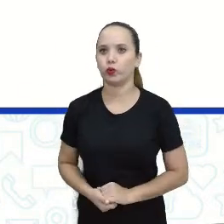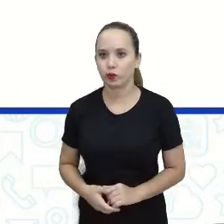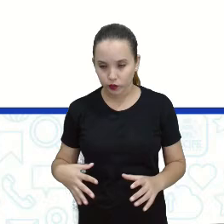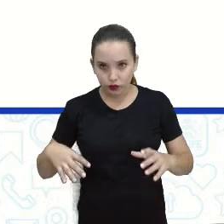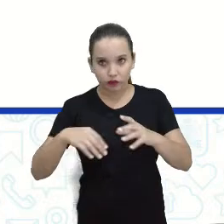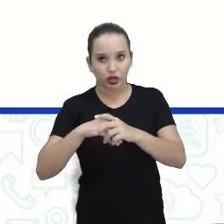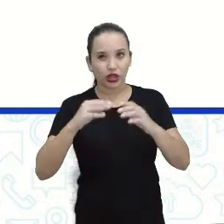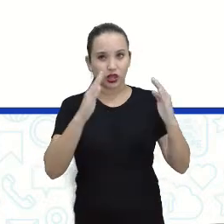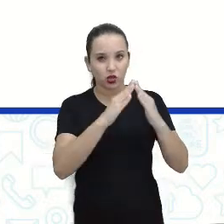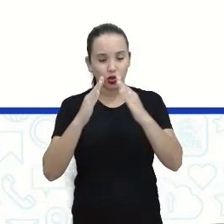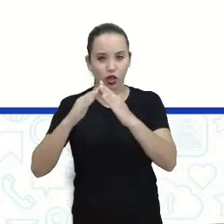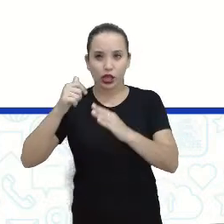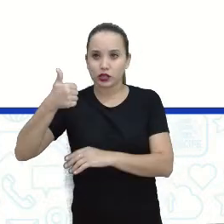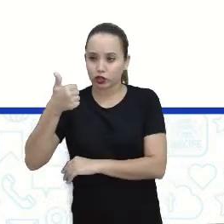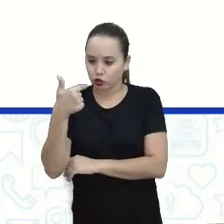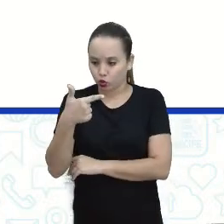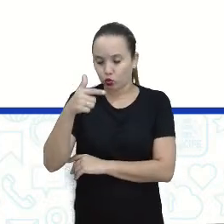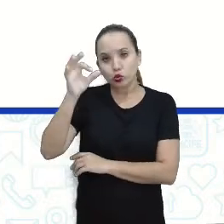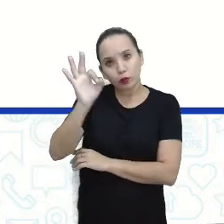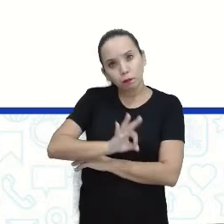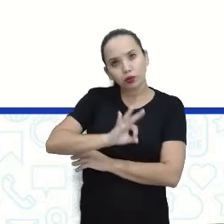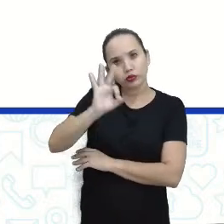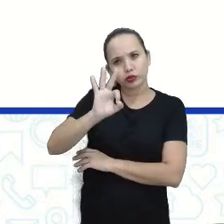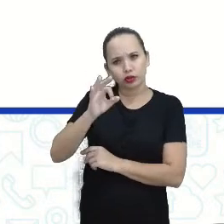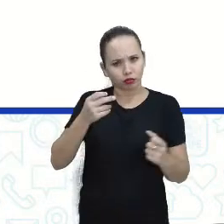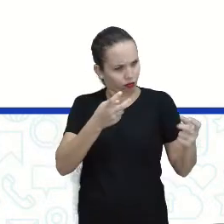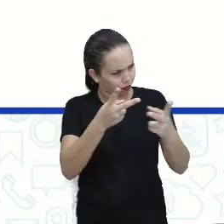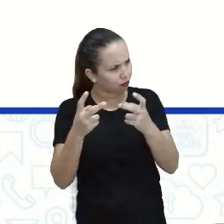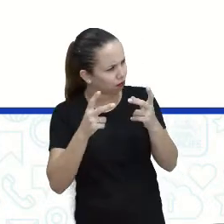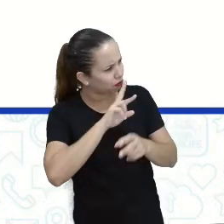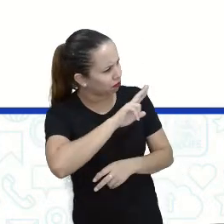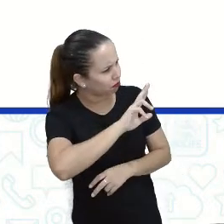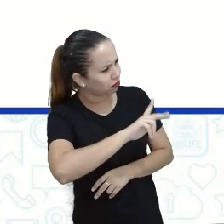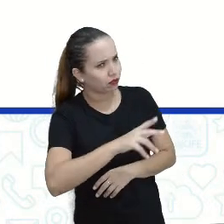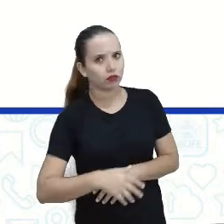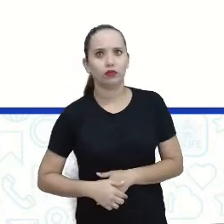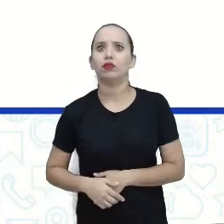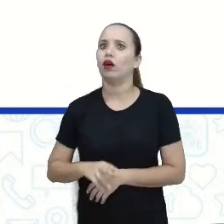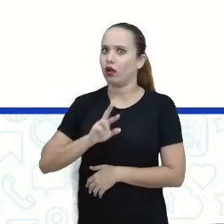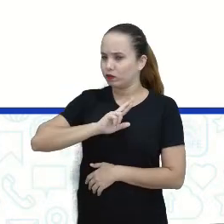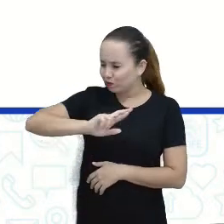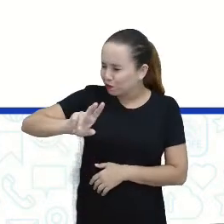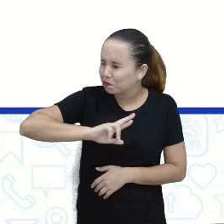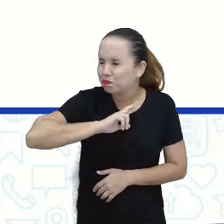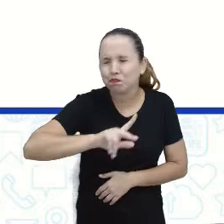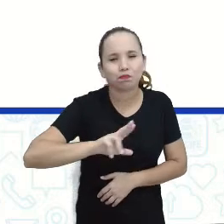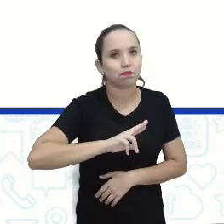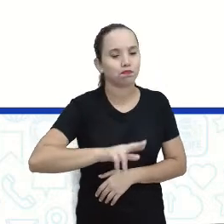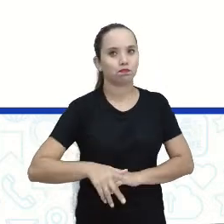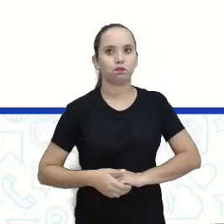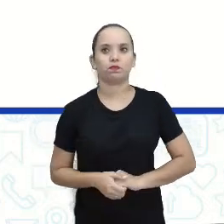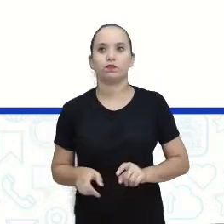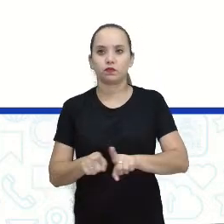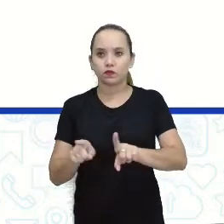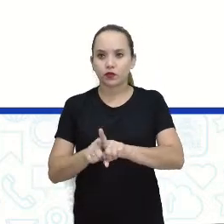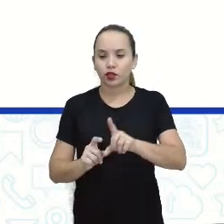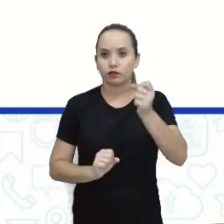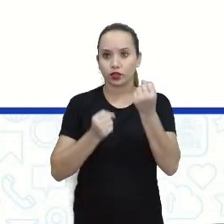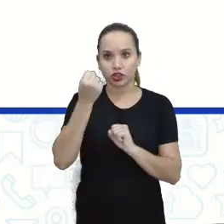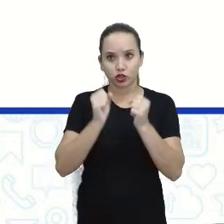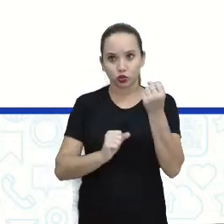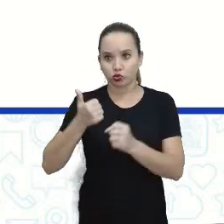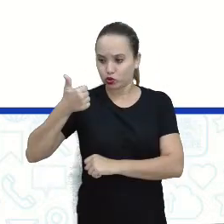residências, 12%. Olha que diferença. É gritante a diferença. E as indústrias